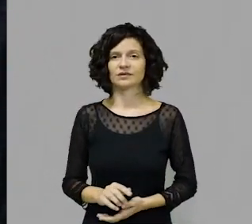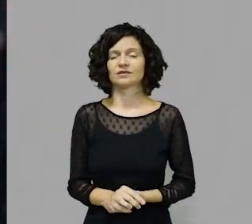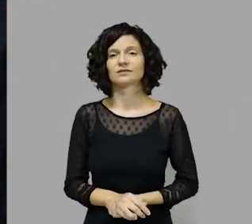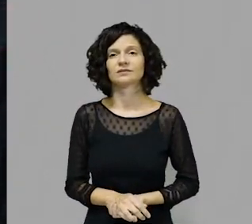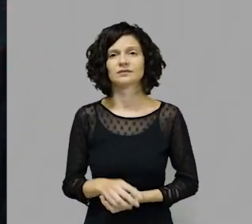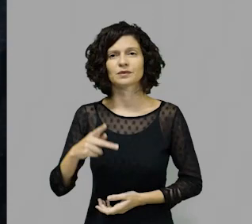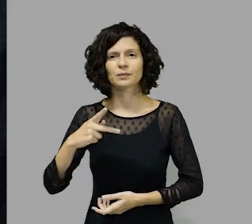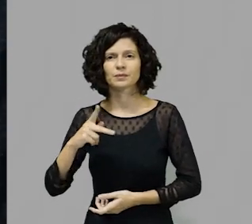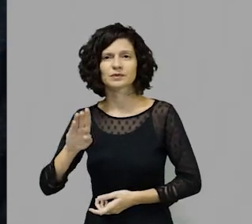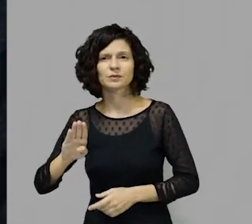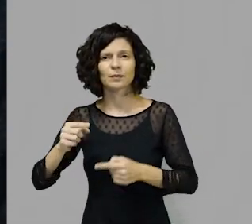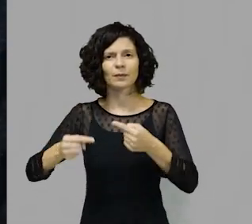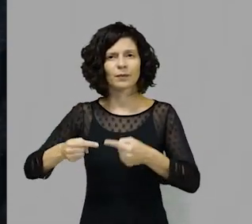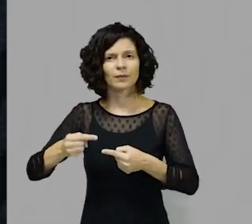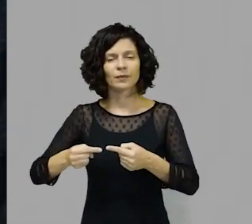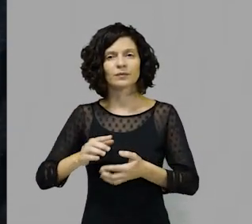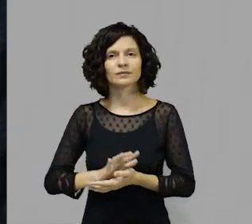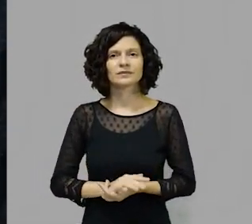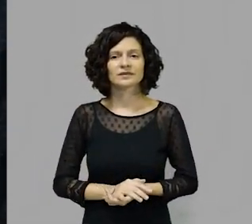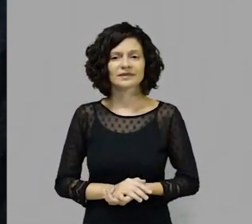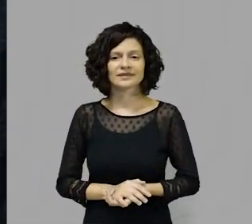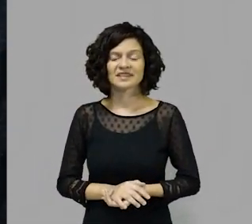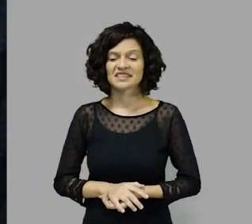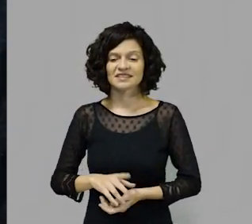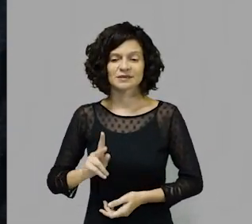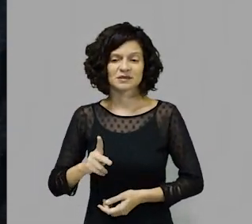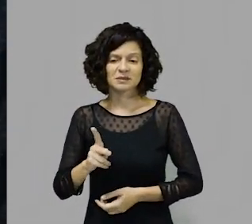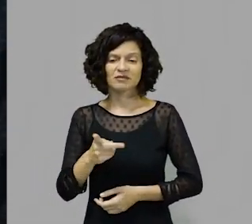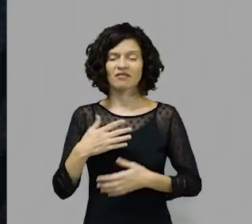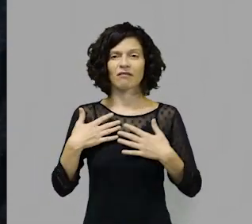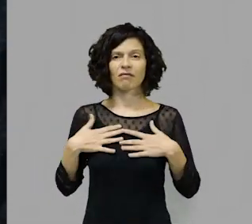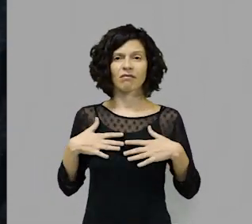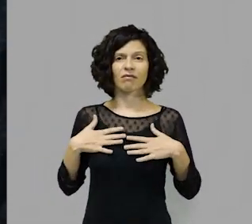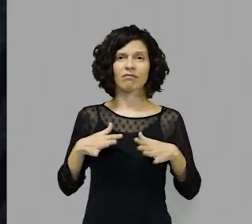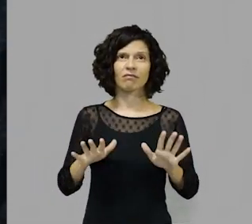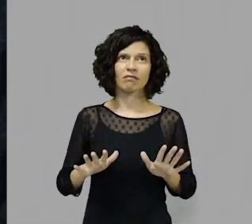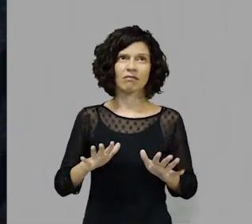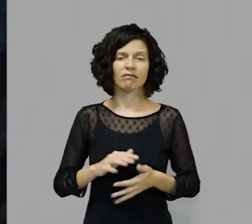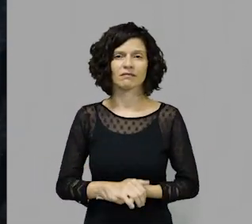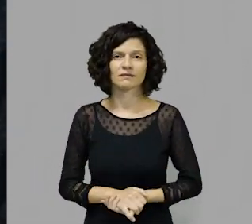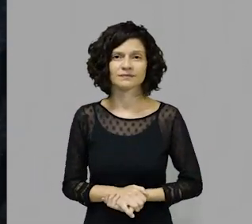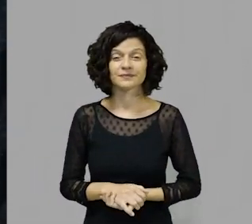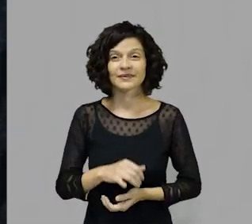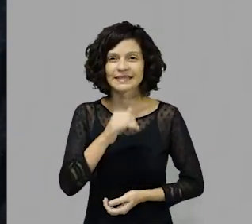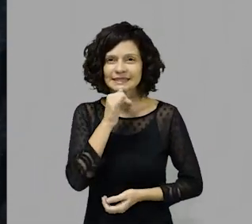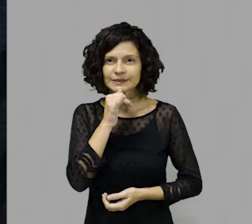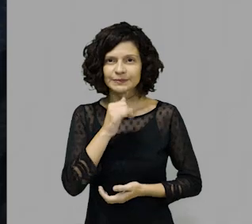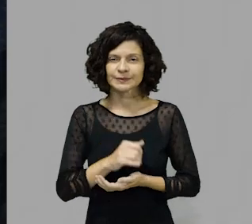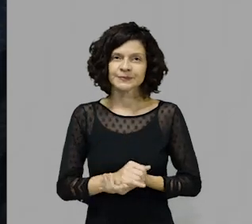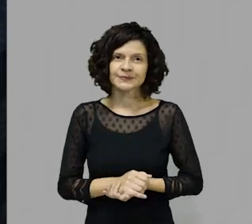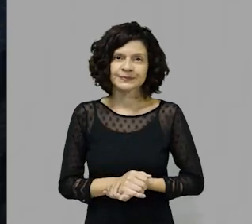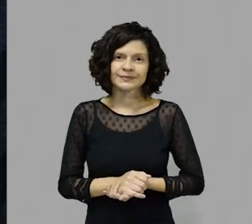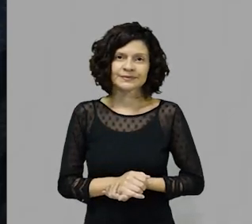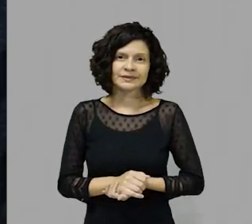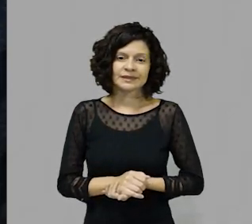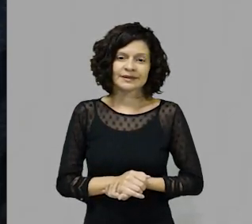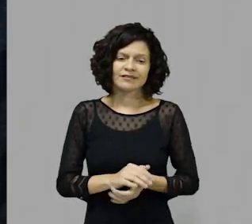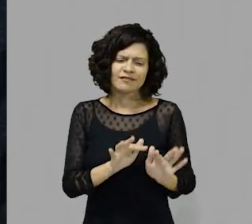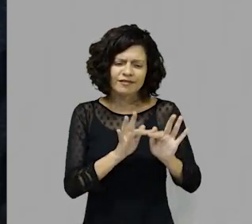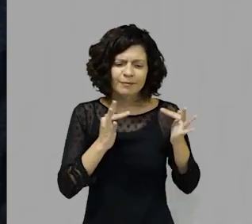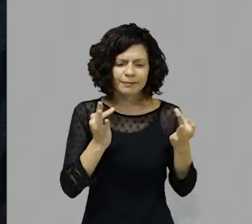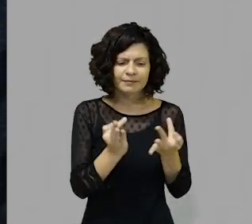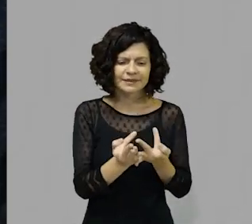reproduzir para os seus filhos, etc. Então a criança nasce numa família que grande parte do que tem em casa vem de